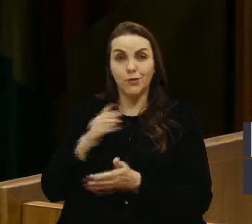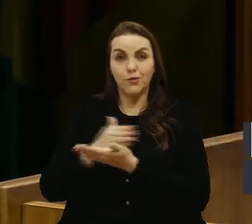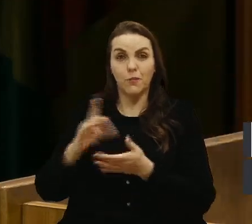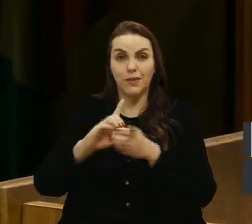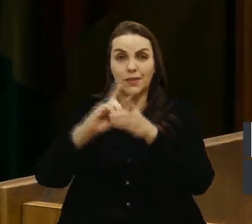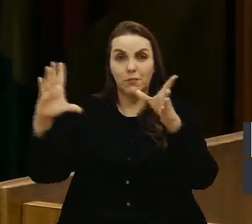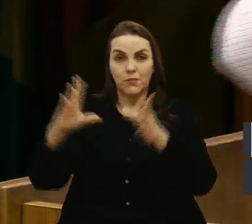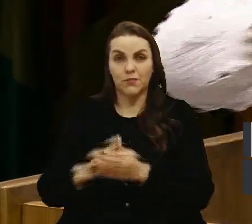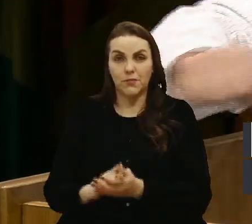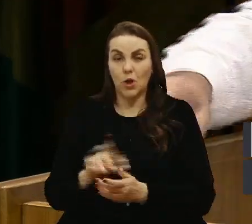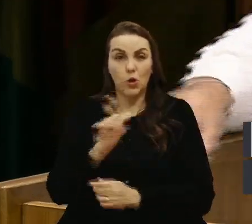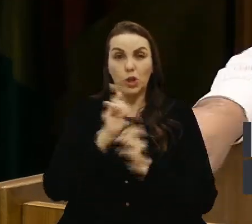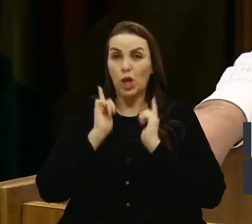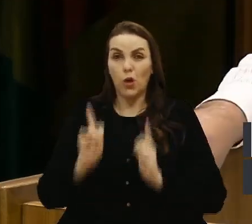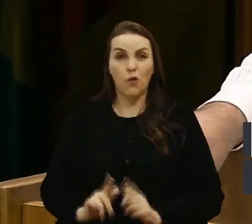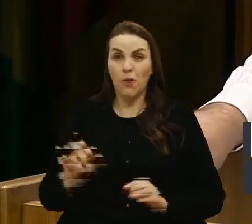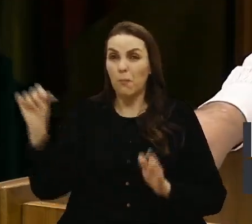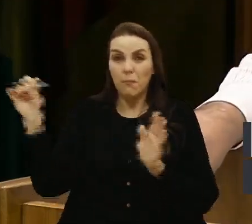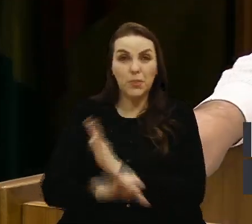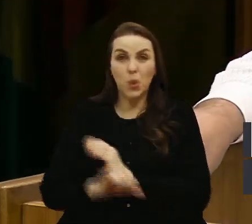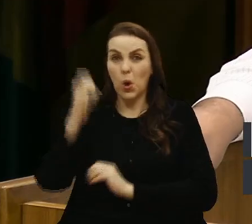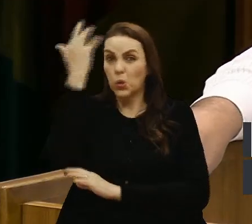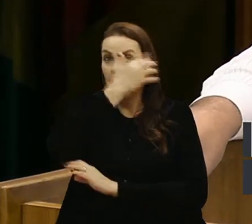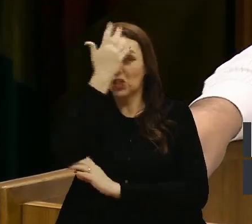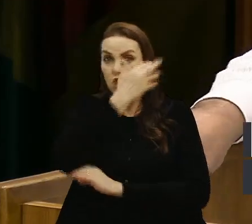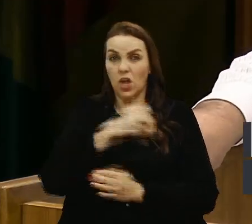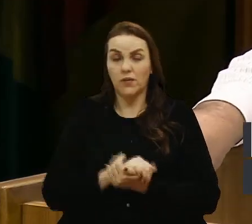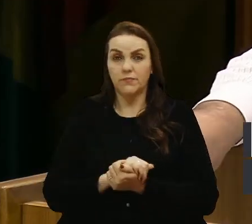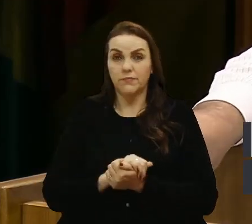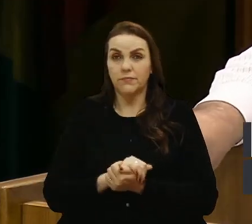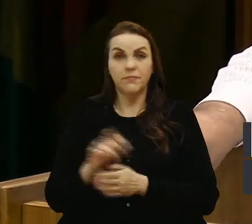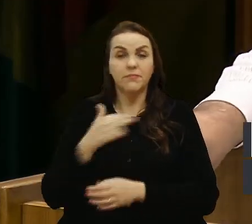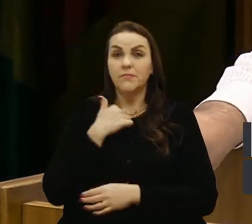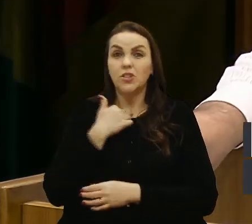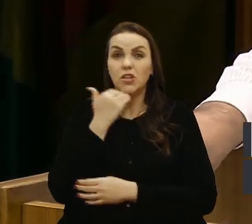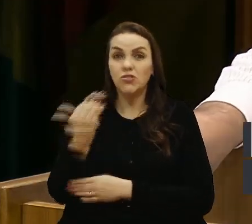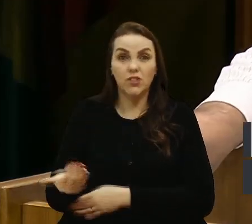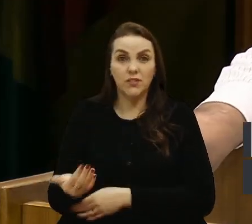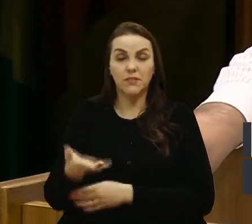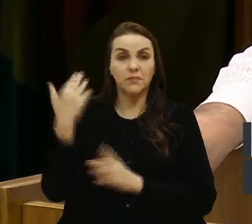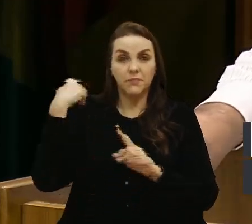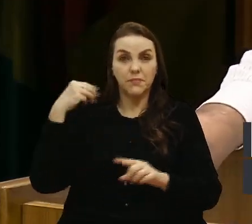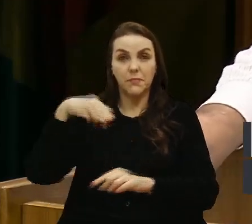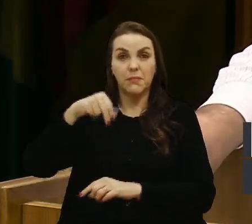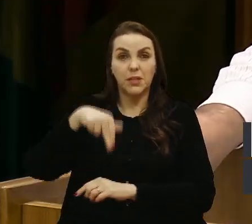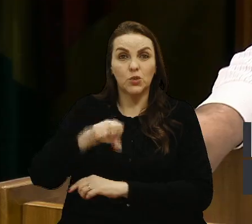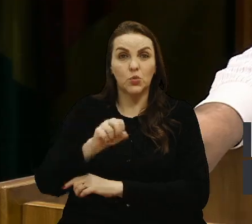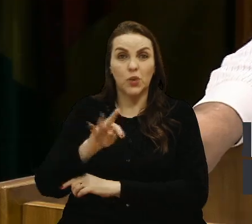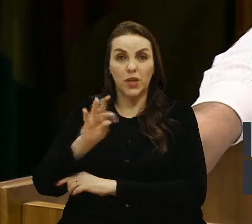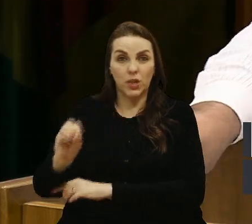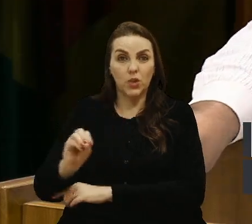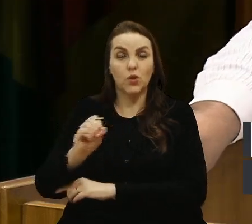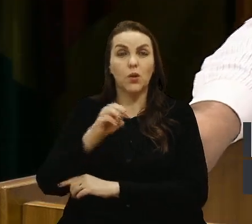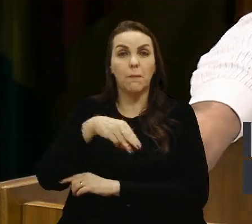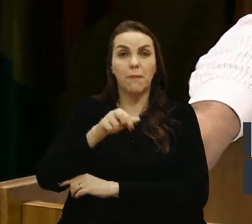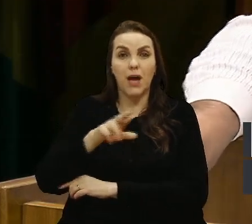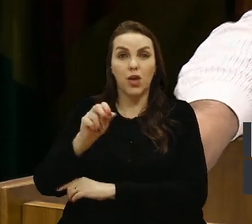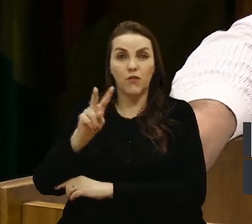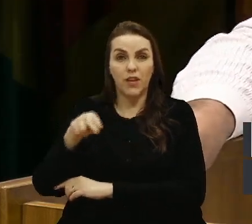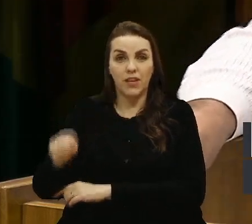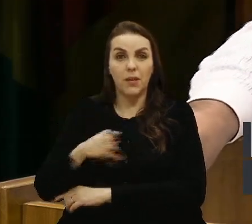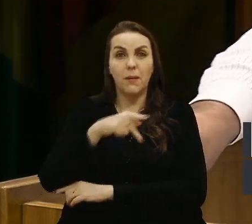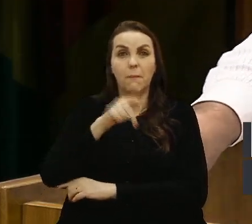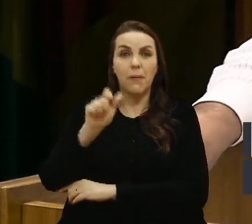há governo pior do que o governo Adiló, não há. Não foi Mansueto, não foi Vanin, muito menos Pepe,